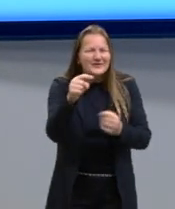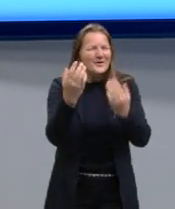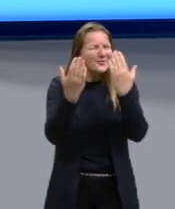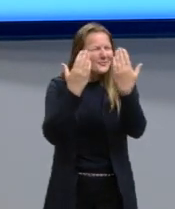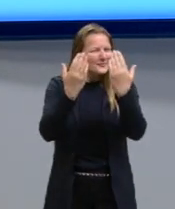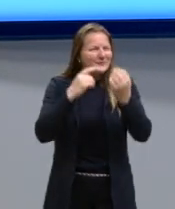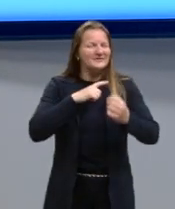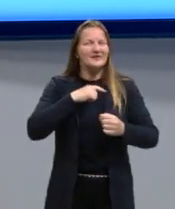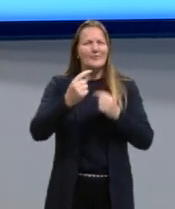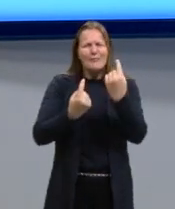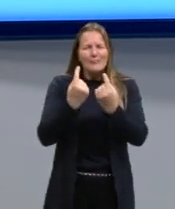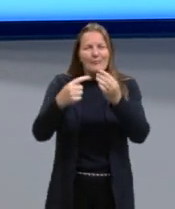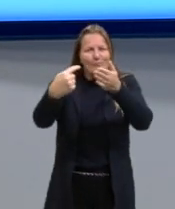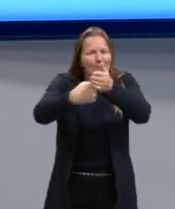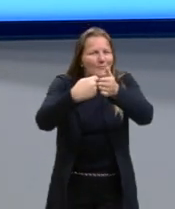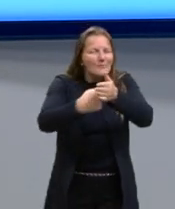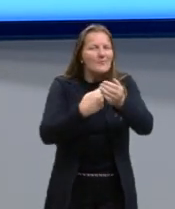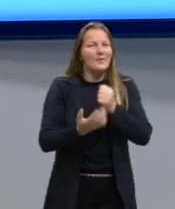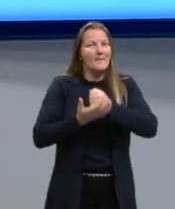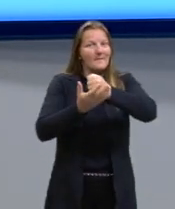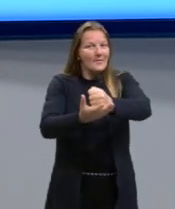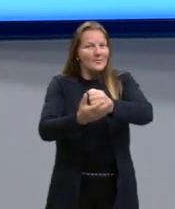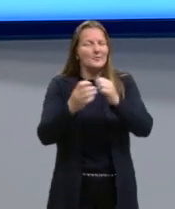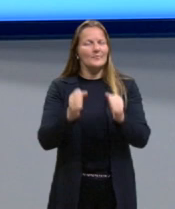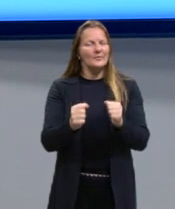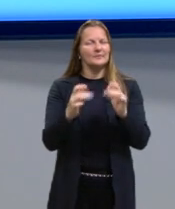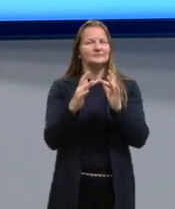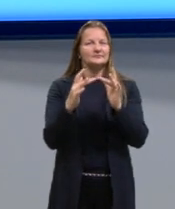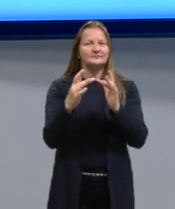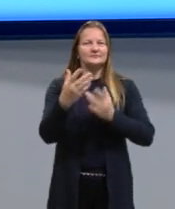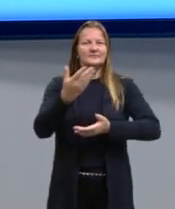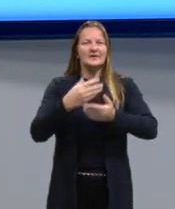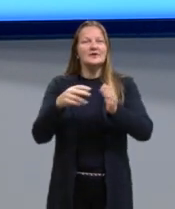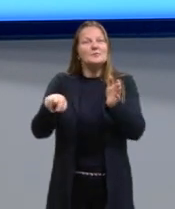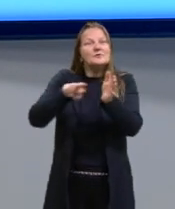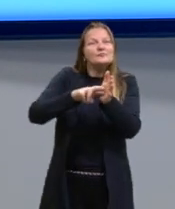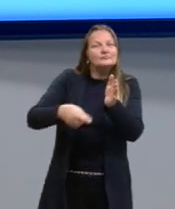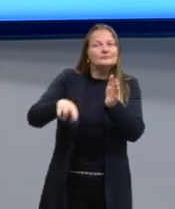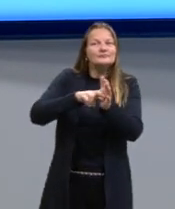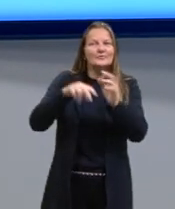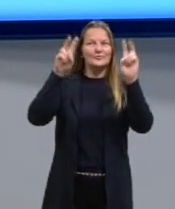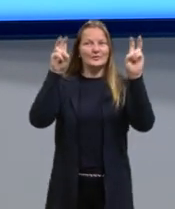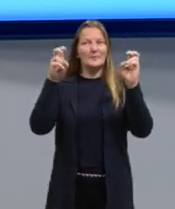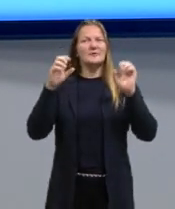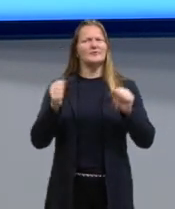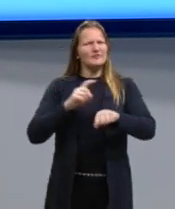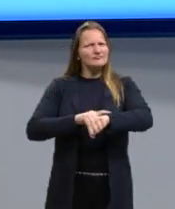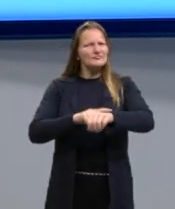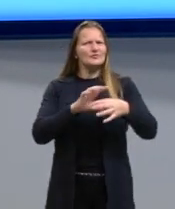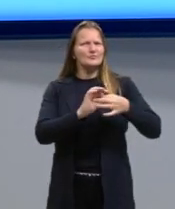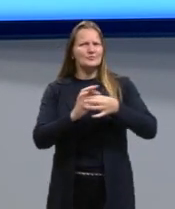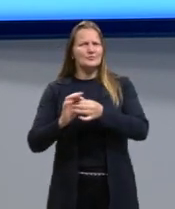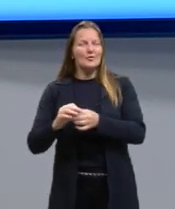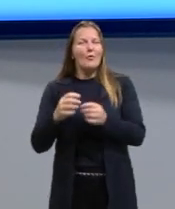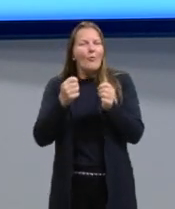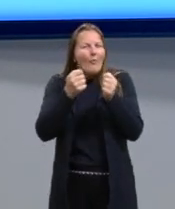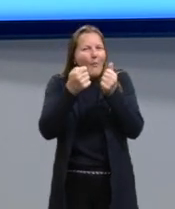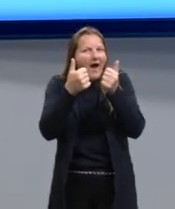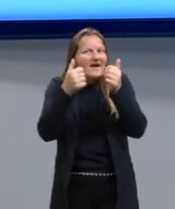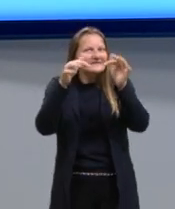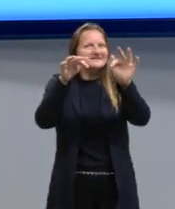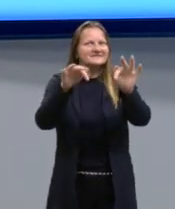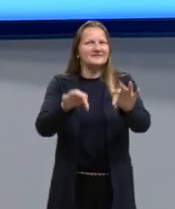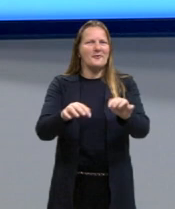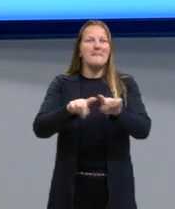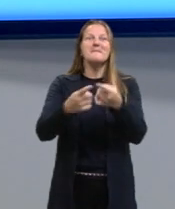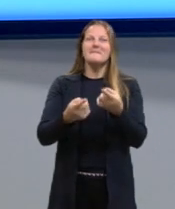questão que vocês precisam de ajuda né ou até retomar algum tema ainda dá tempo a gente tá na reta final mas